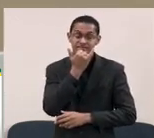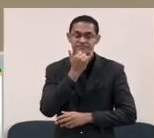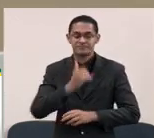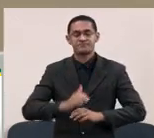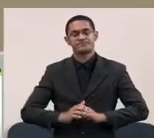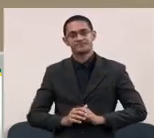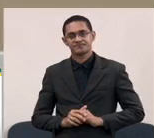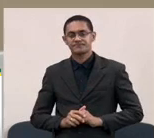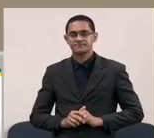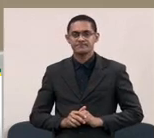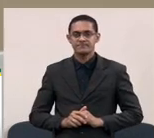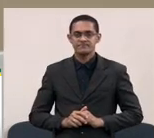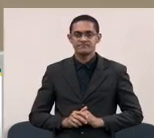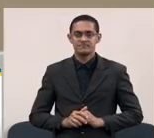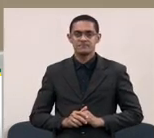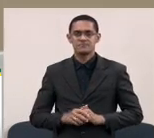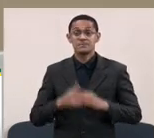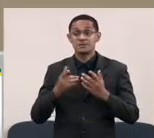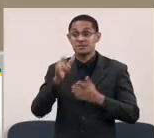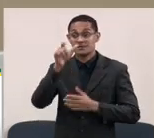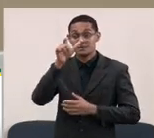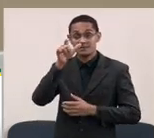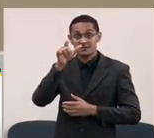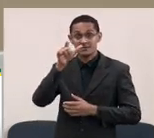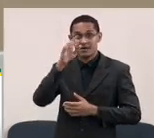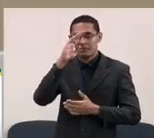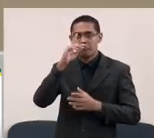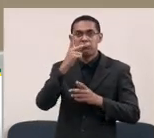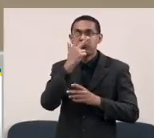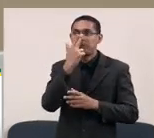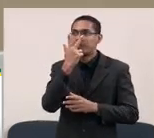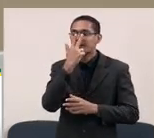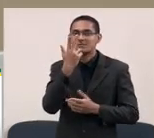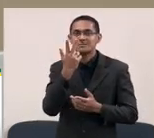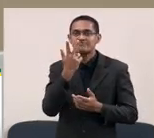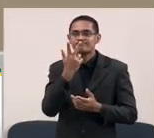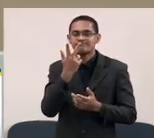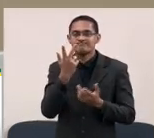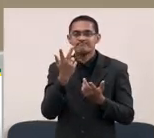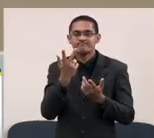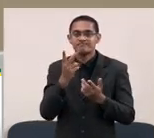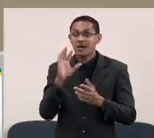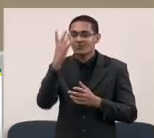aquilo, parece-me que caiu como